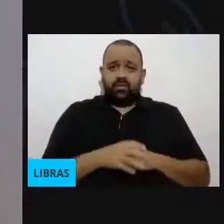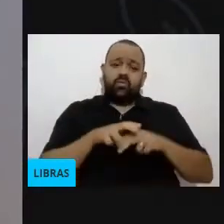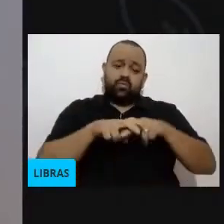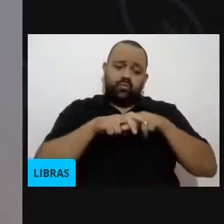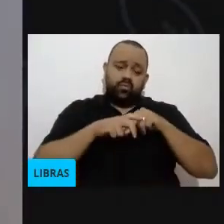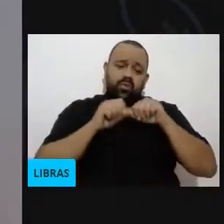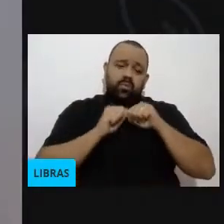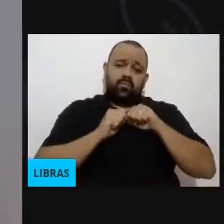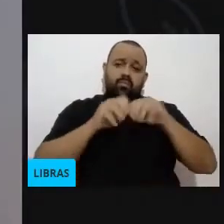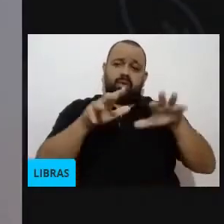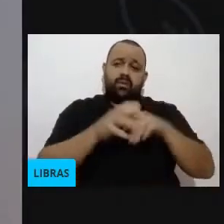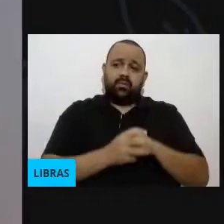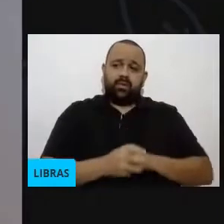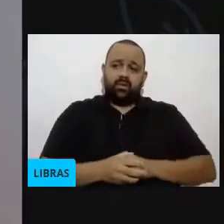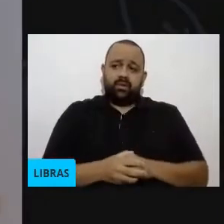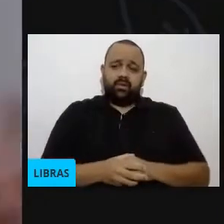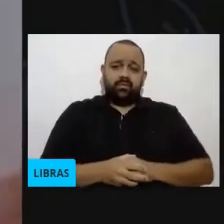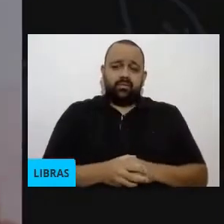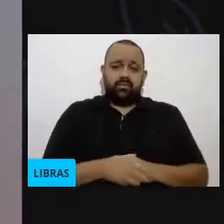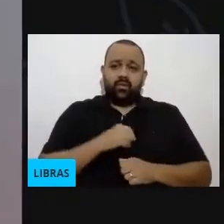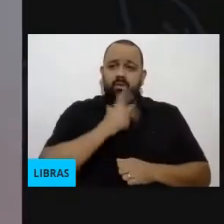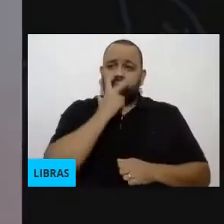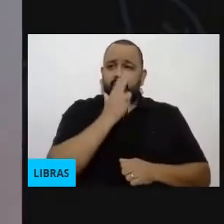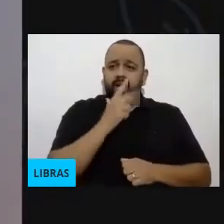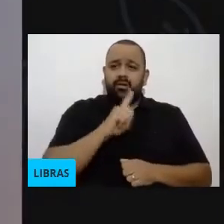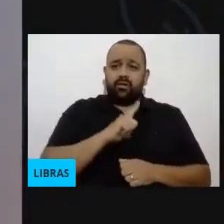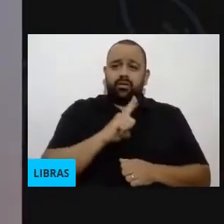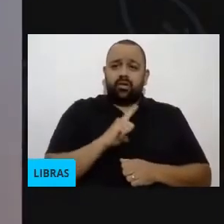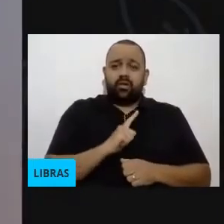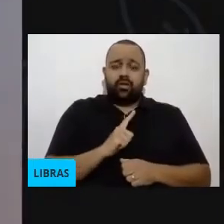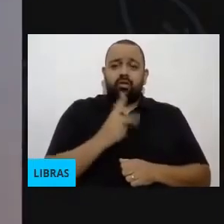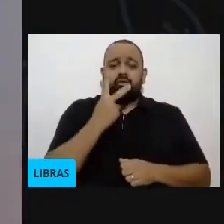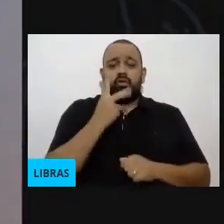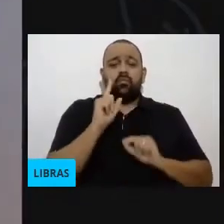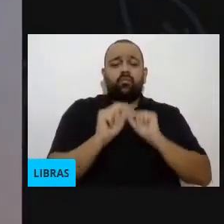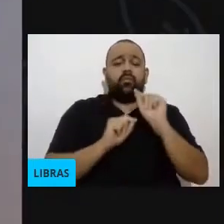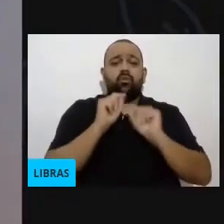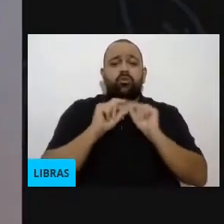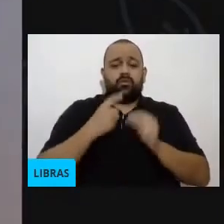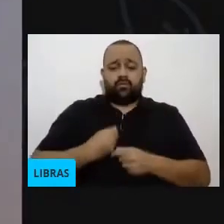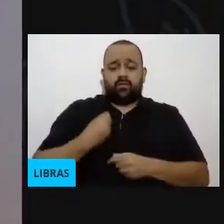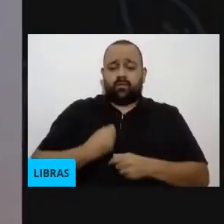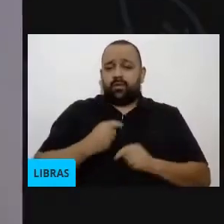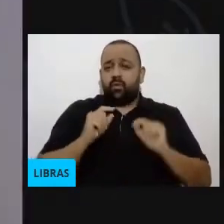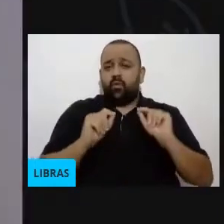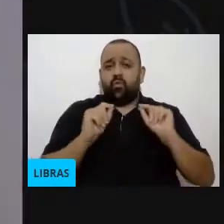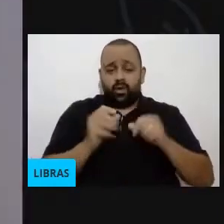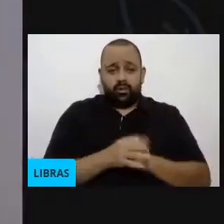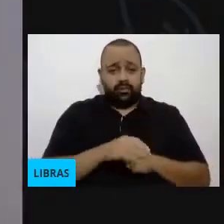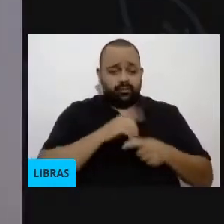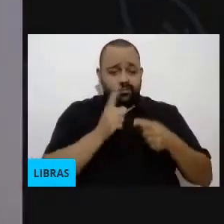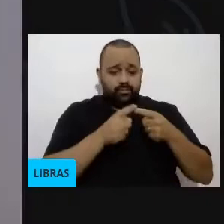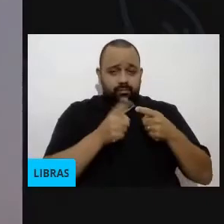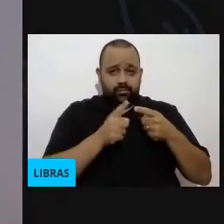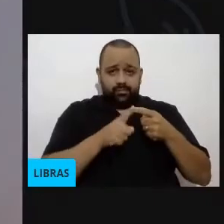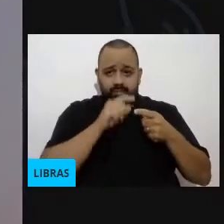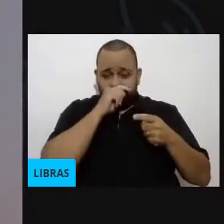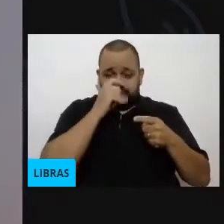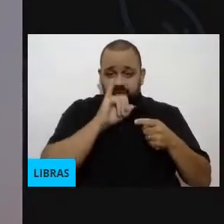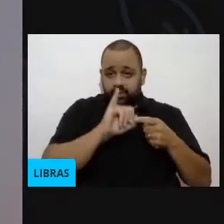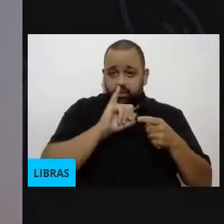pandemia, eu acho que tem dois grandes motivos de eu estar aqui. Um é que, recentemente, o Instituto